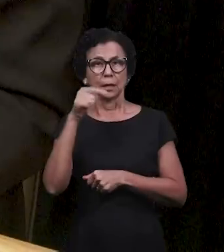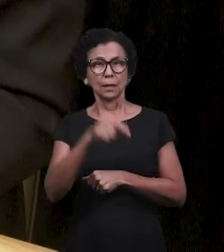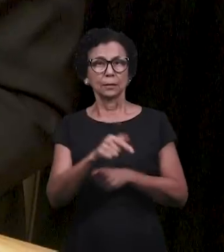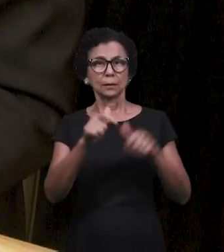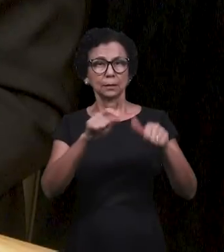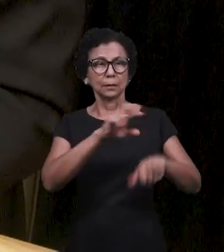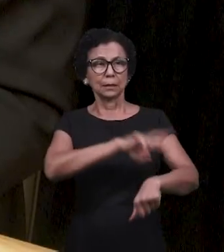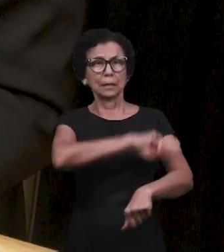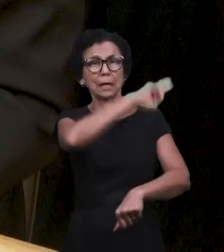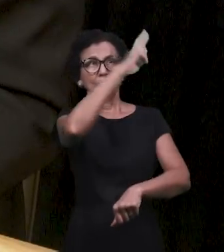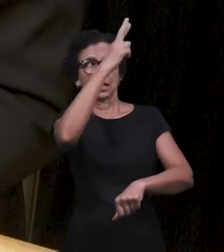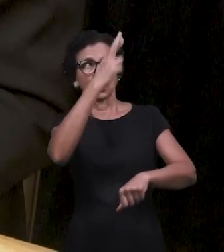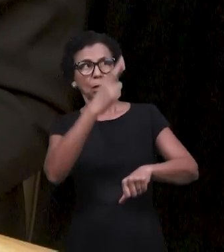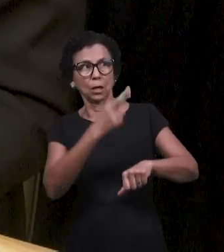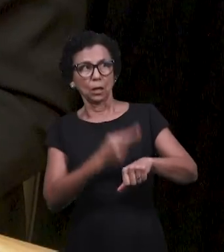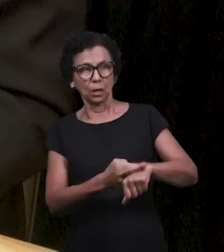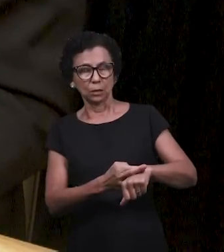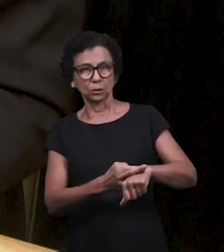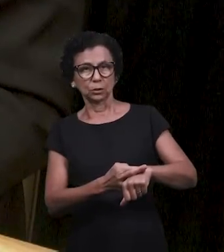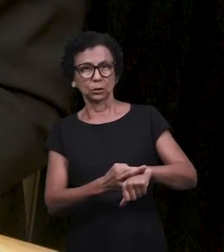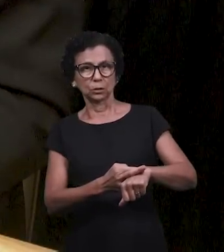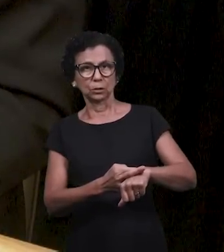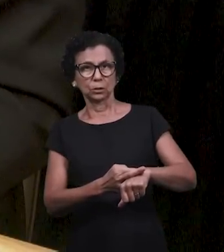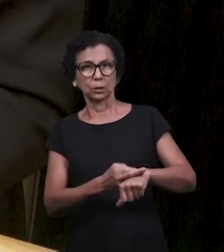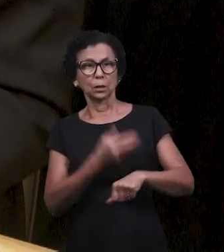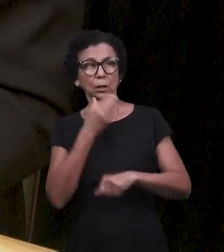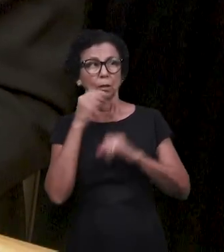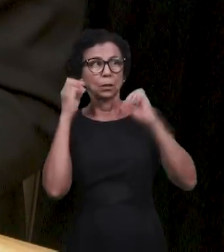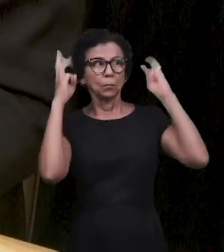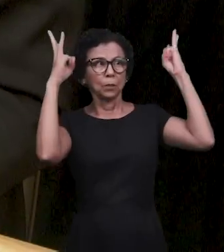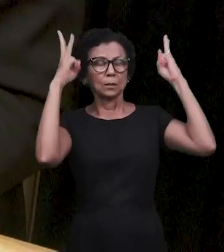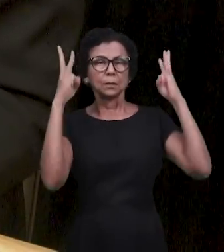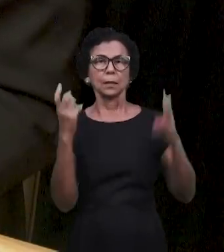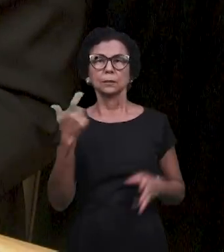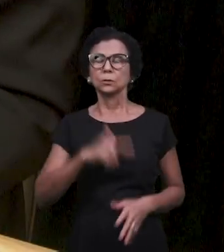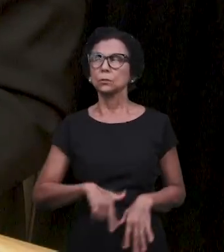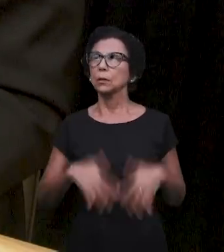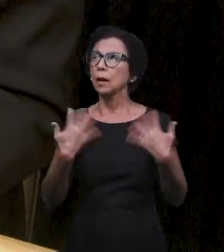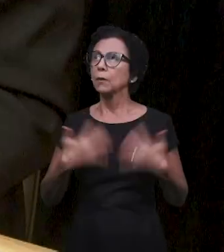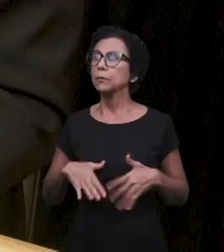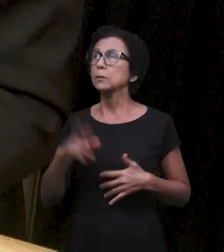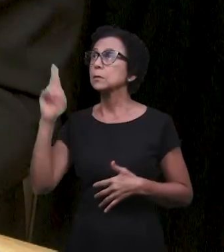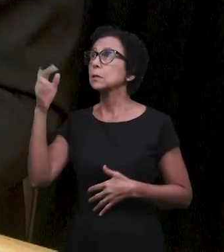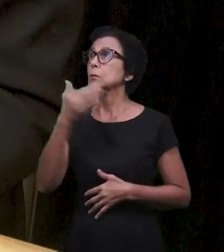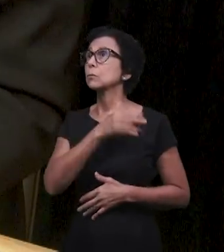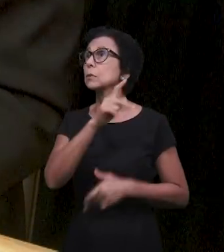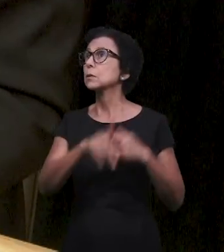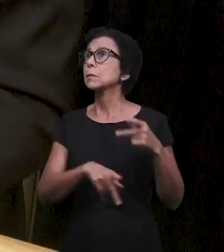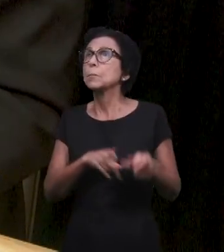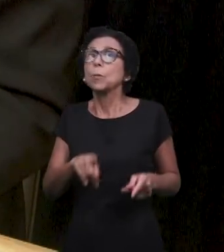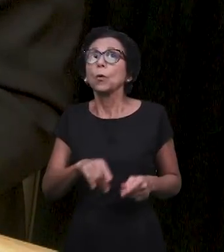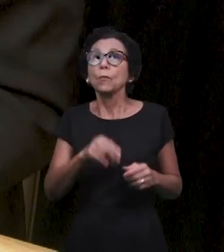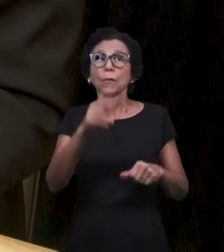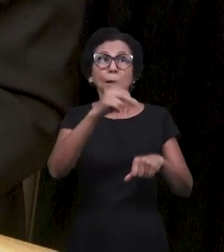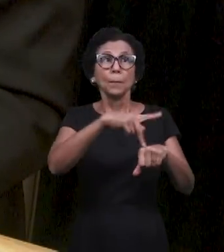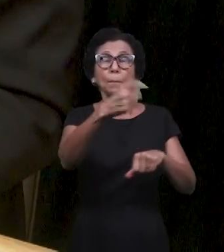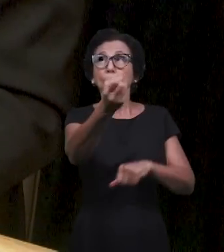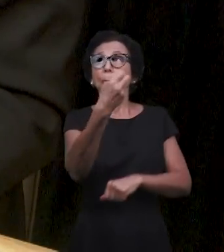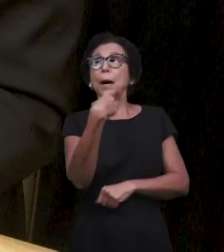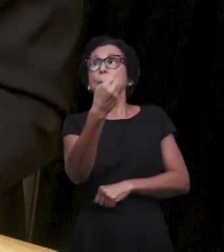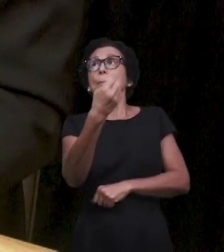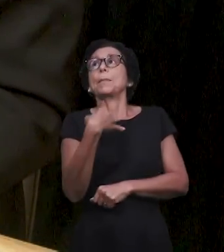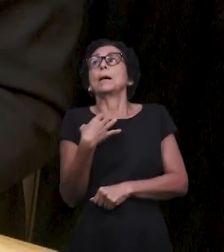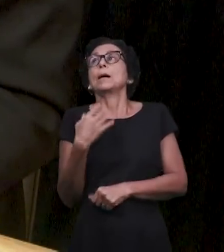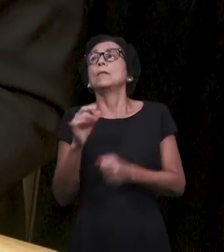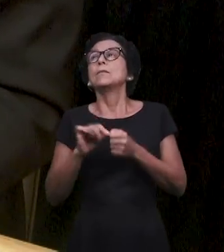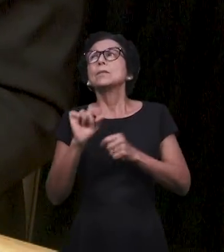da murmuração, Moisés estava ali aflito novamente, dizendo: Senhor, esse povo está a ponto de me apedrejar. O que eu vou fazer com